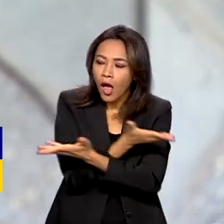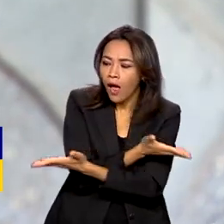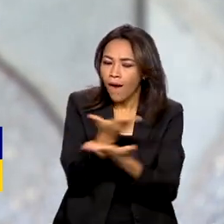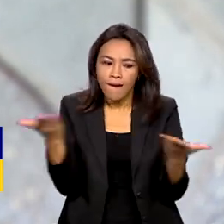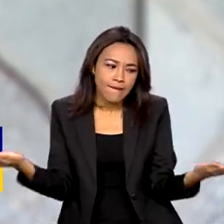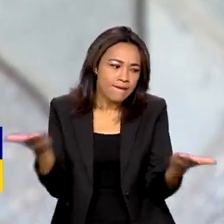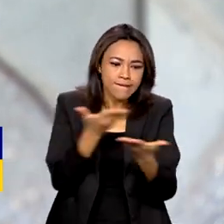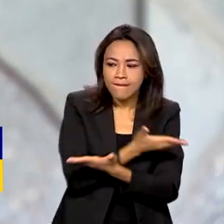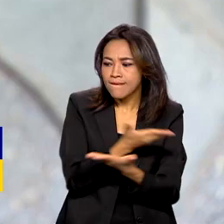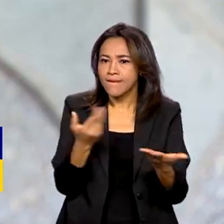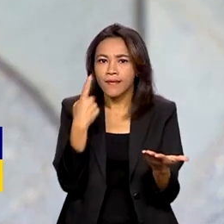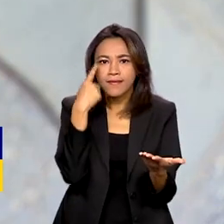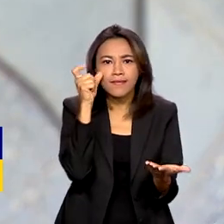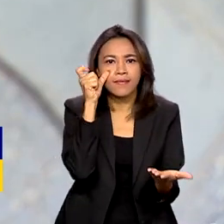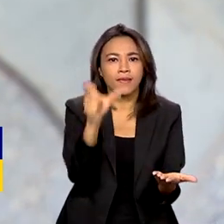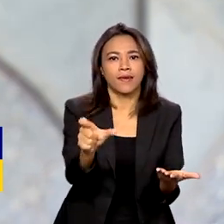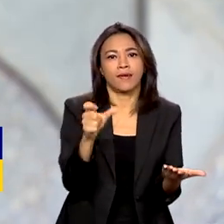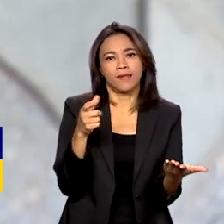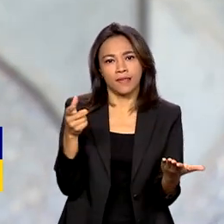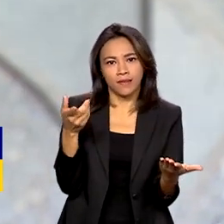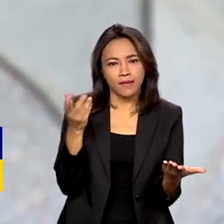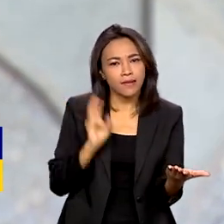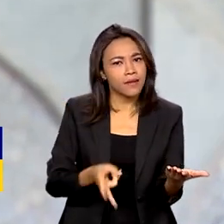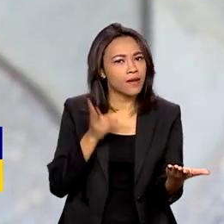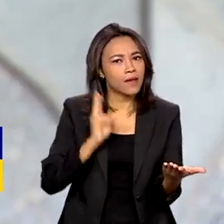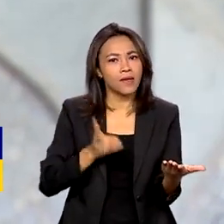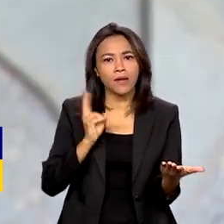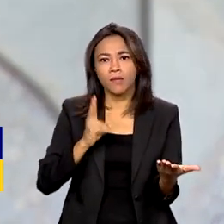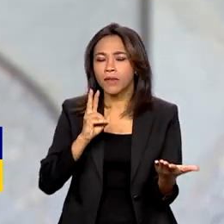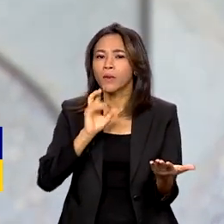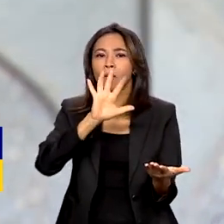entre diferentes interesses, sempre em